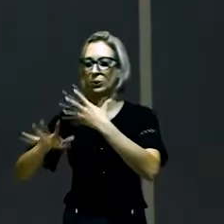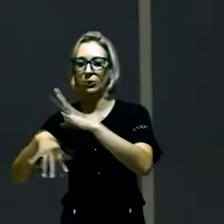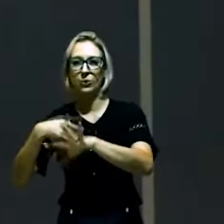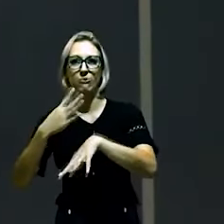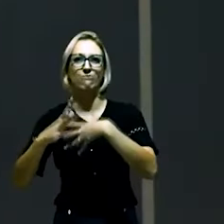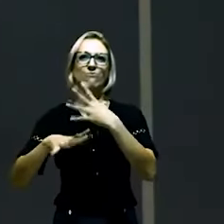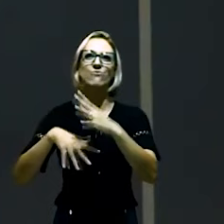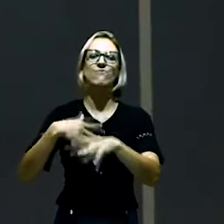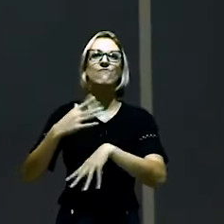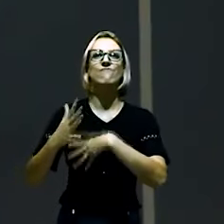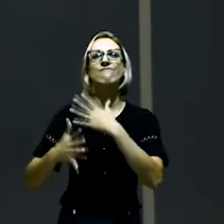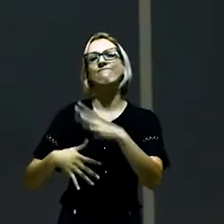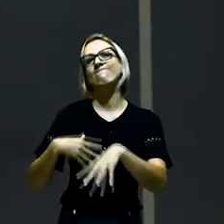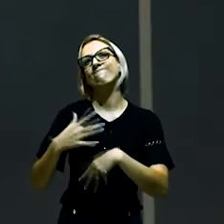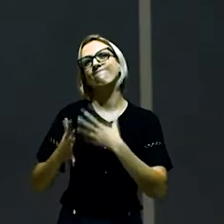tudo.